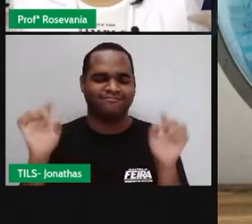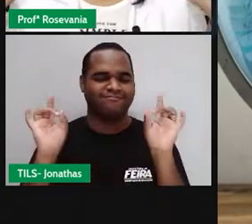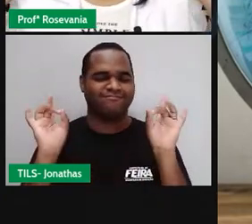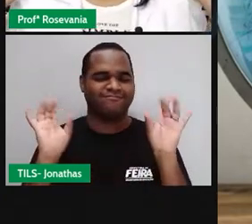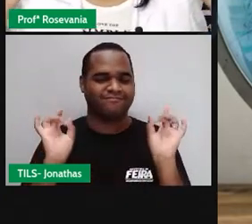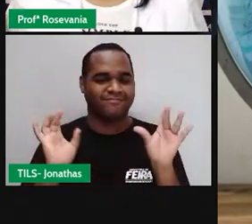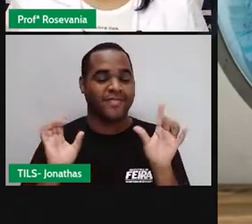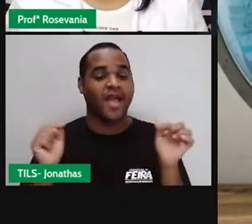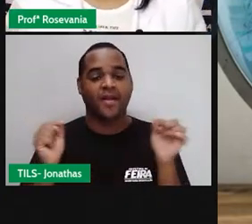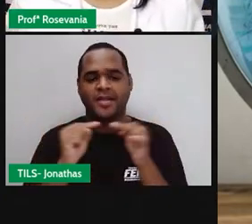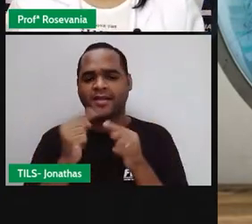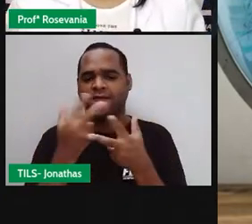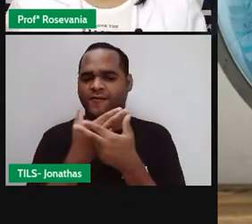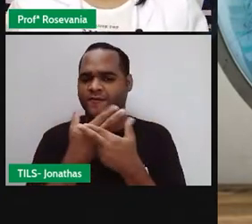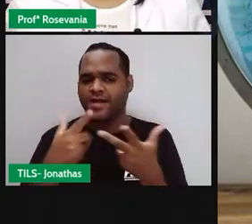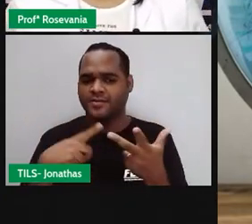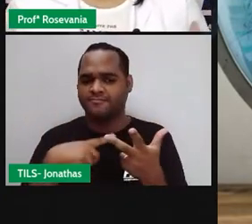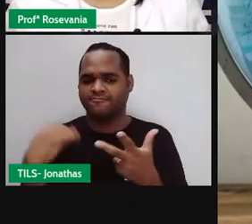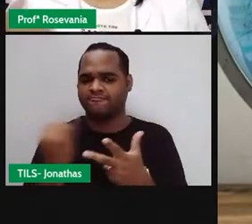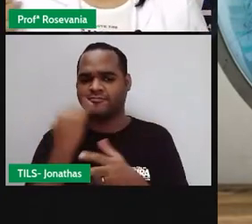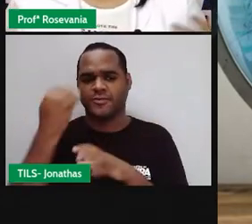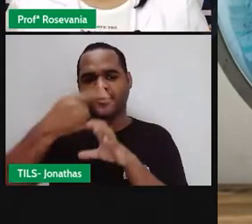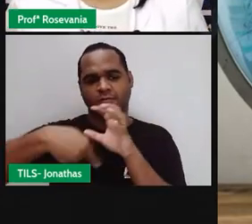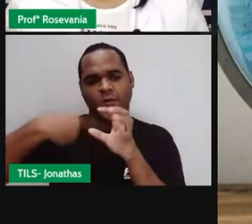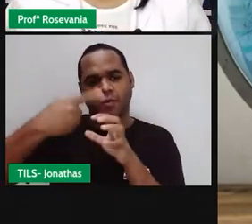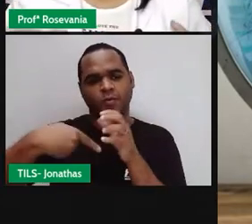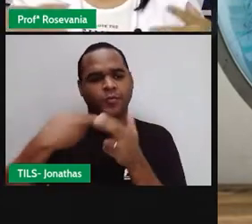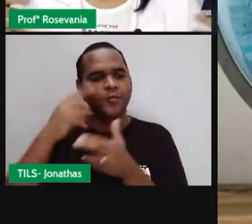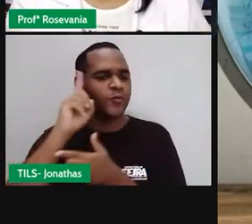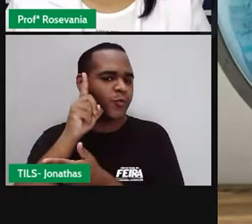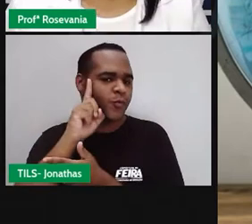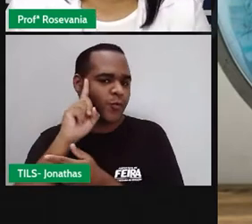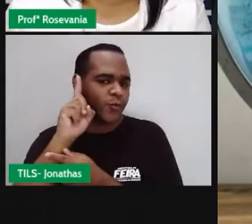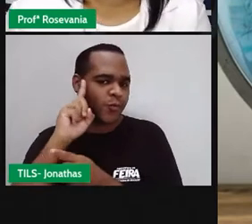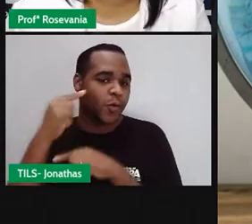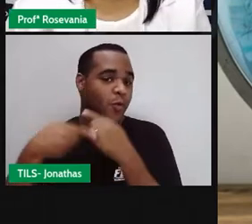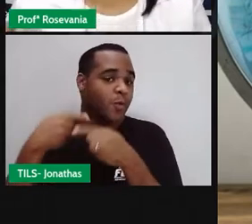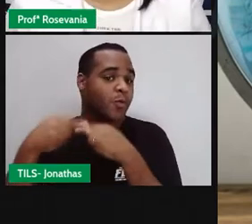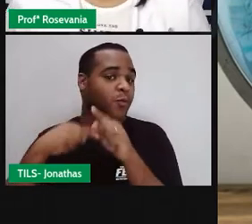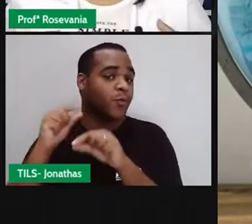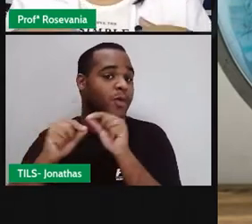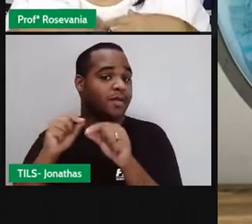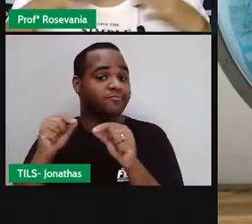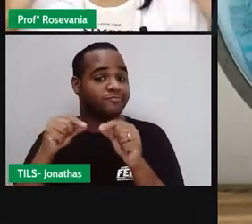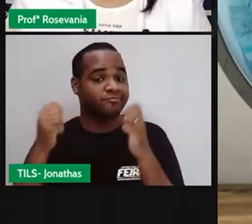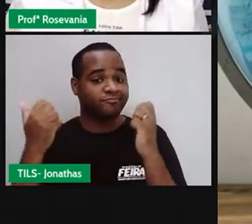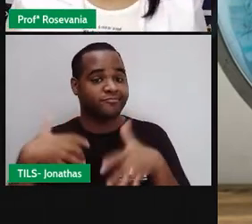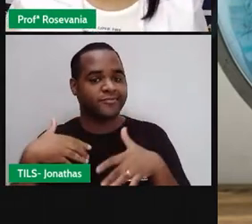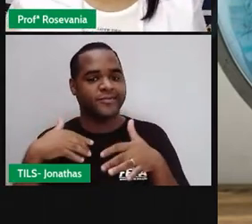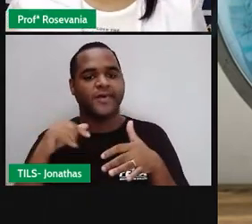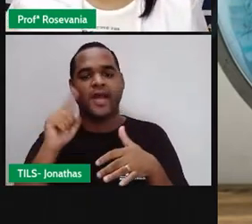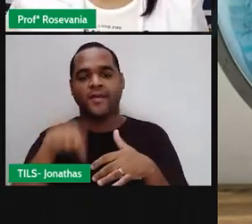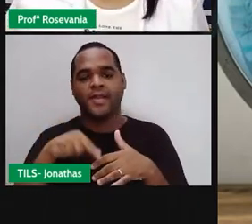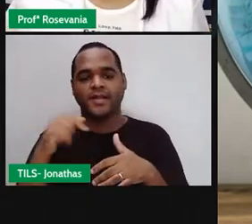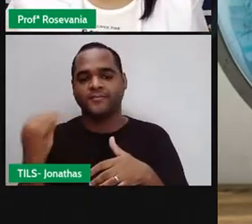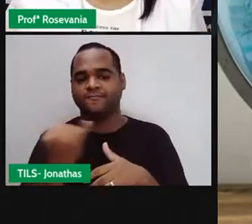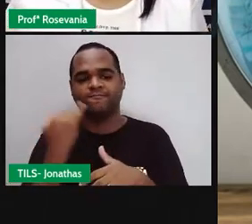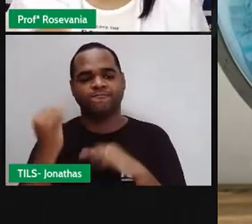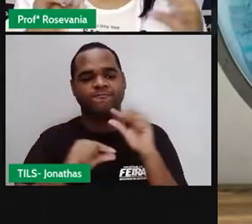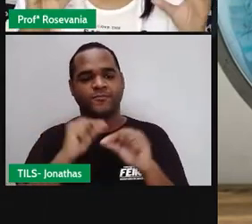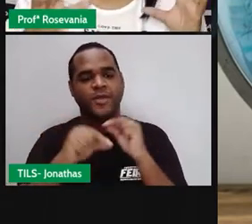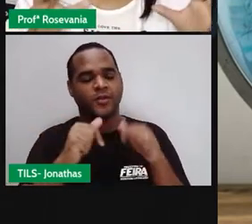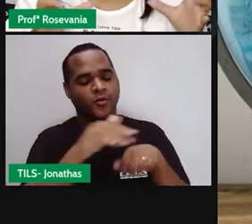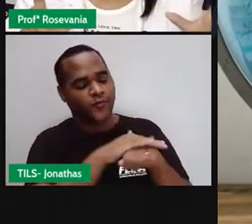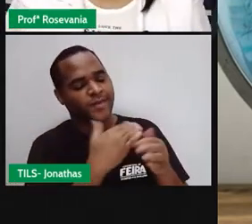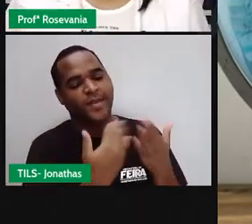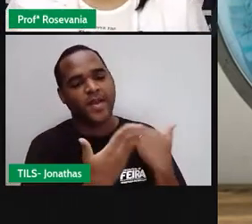maravilhosa que fala sobre essas coisas, né, do nosso mundo, do dia a dia, né, que envolve a gente aí nas questões referente a tudo que a gente conversa, né,